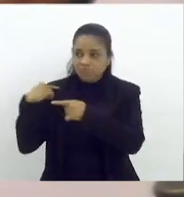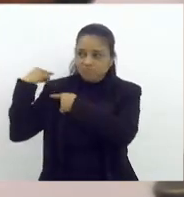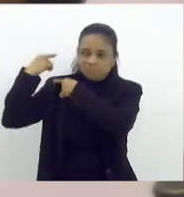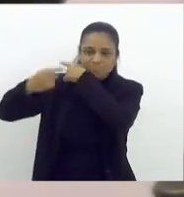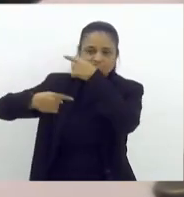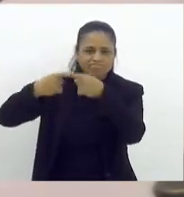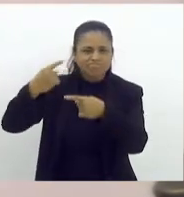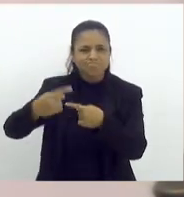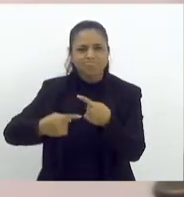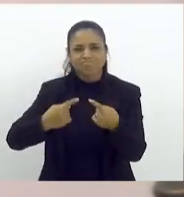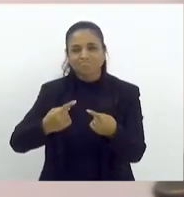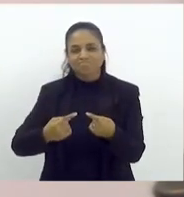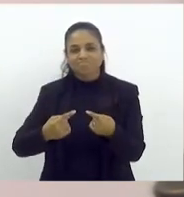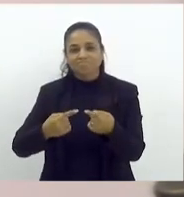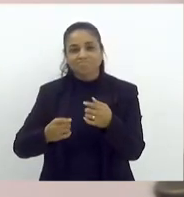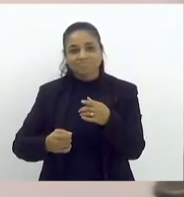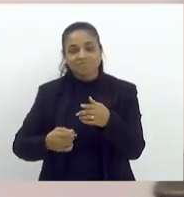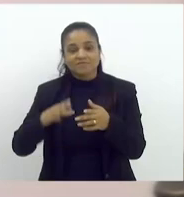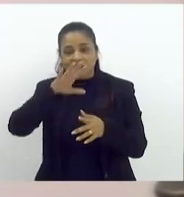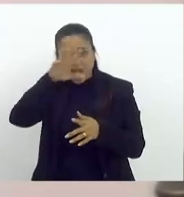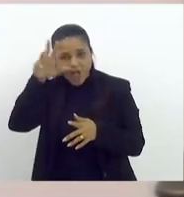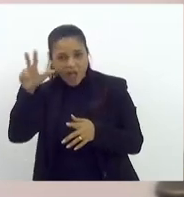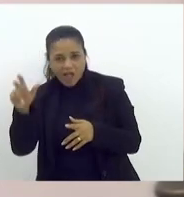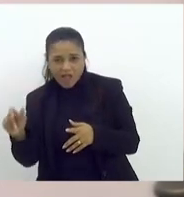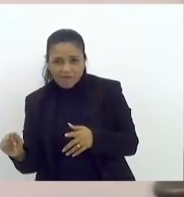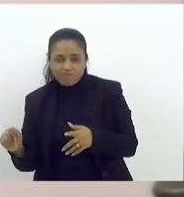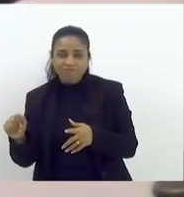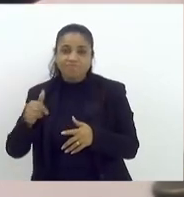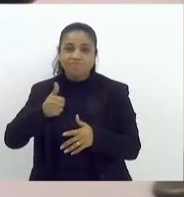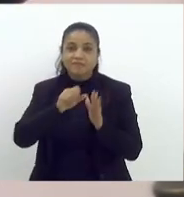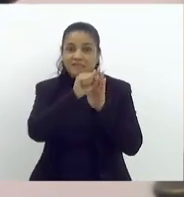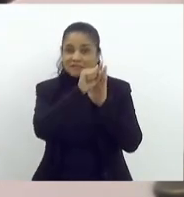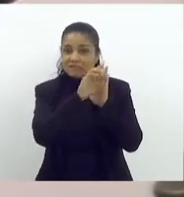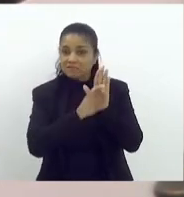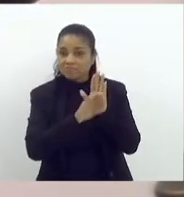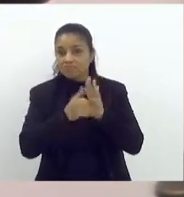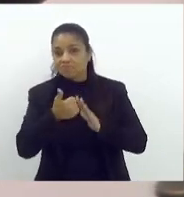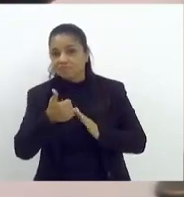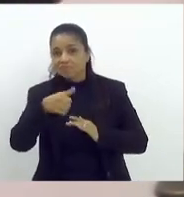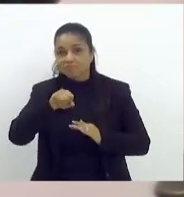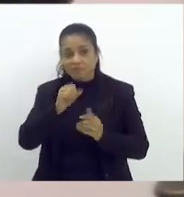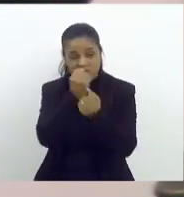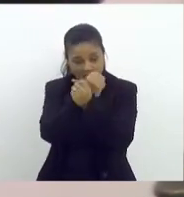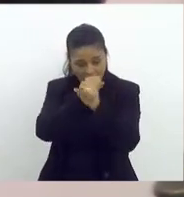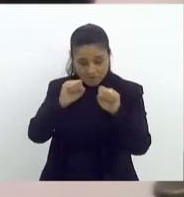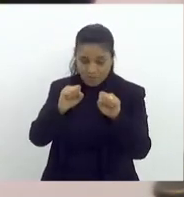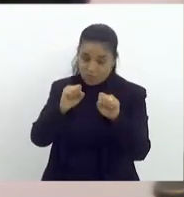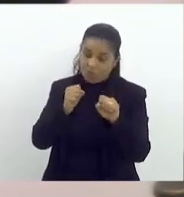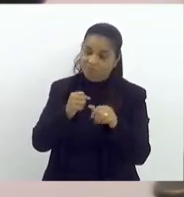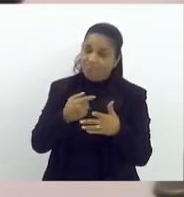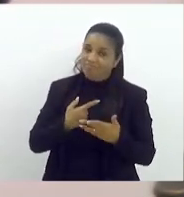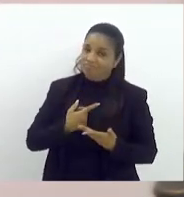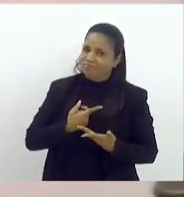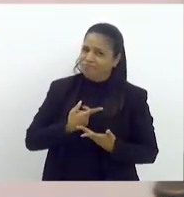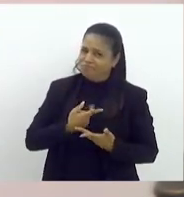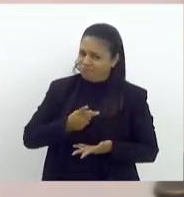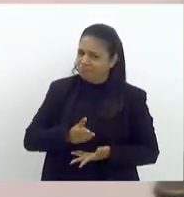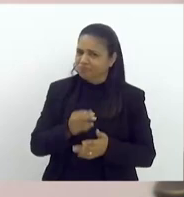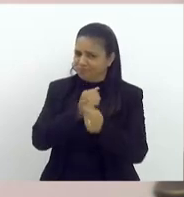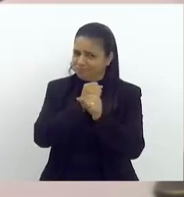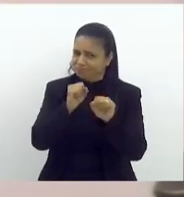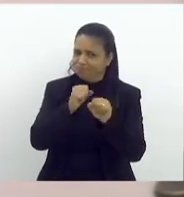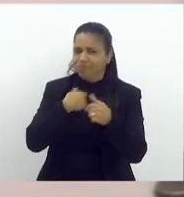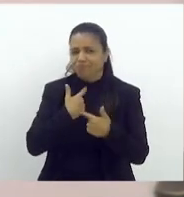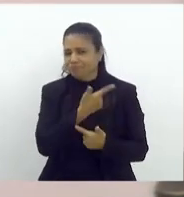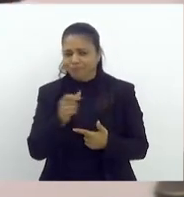que foram tirados da nossa terra da África do século 19 quando acabou a escravidão aqui não acabou né Tiraram a gente não